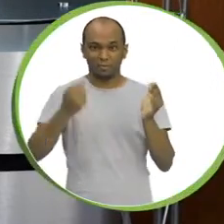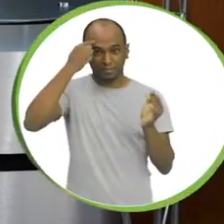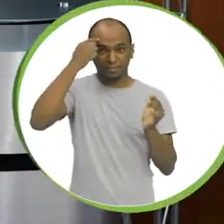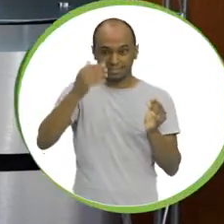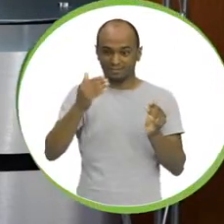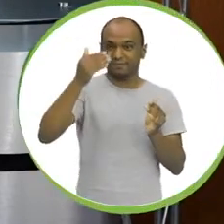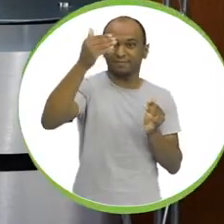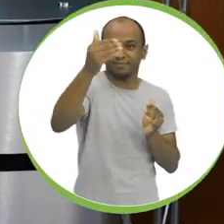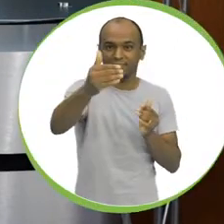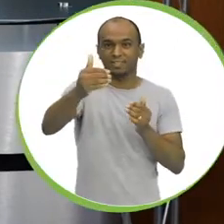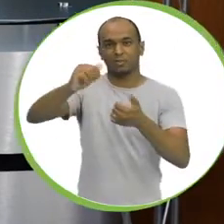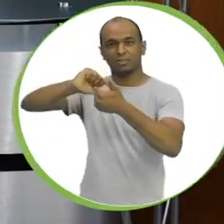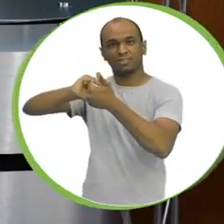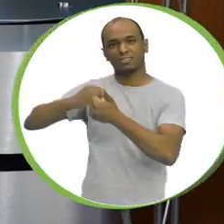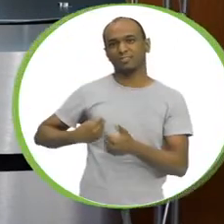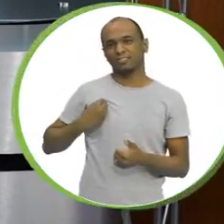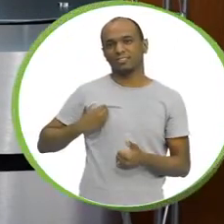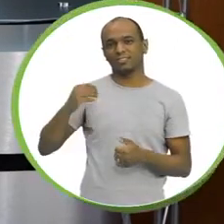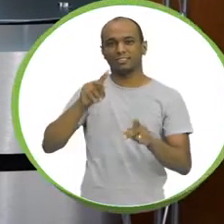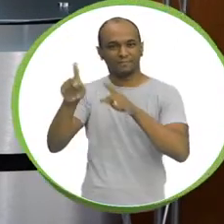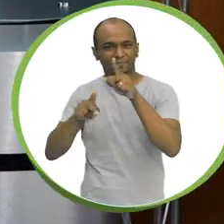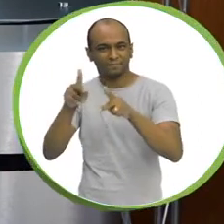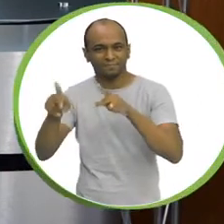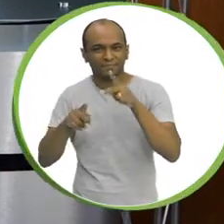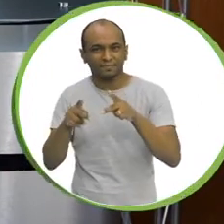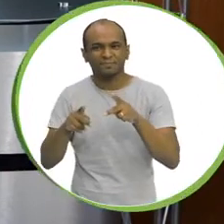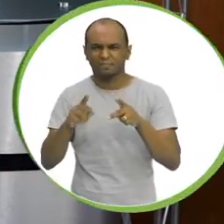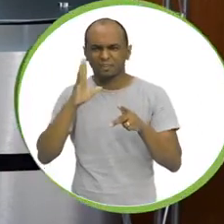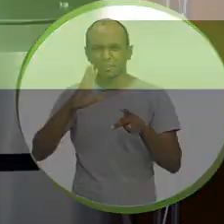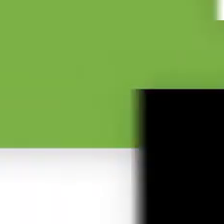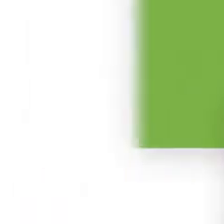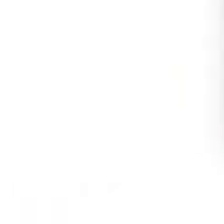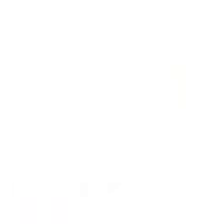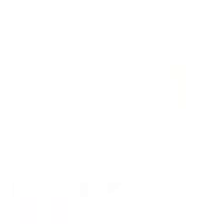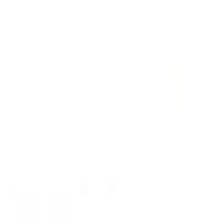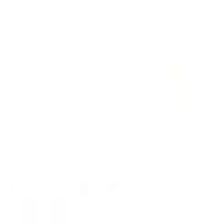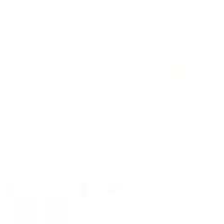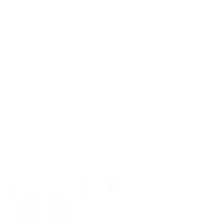mais uma vez, saindo à frente, pensando na qualidade de vida da população. Bem legal.